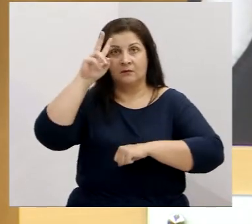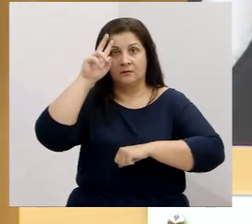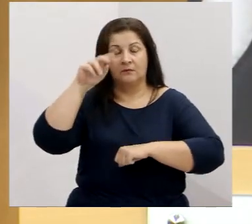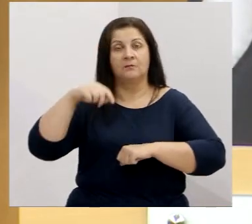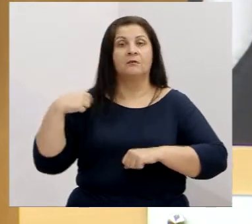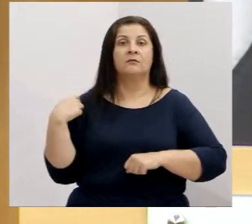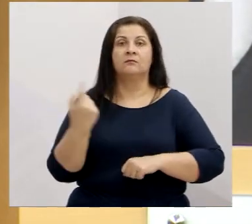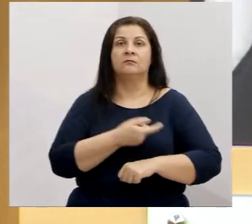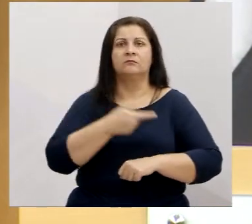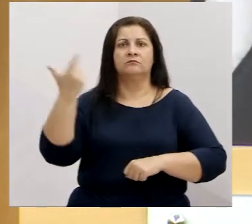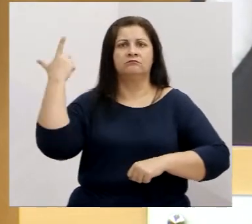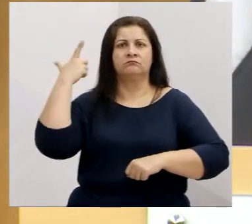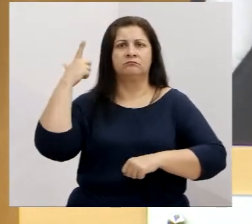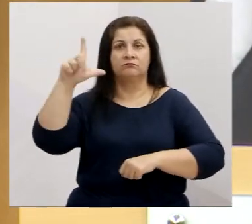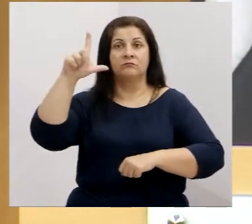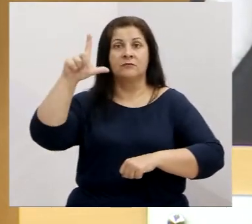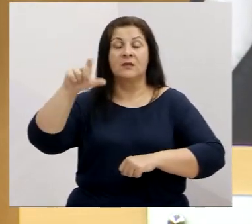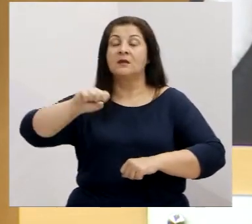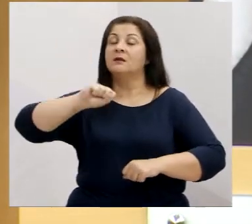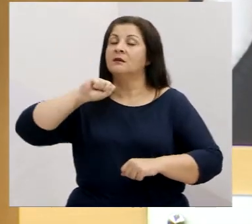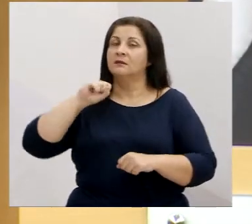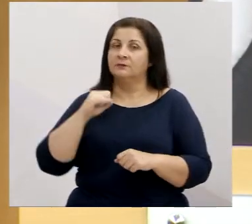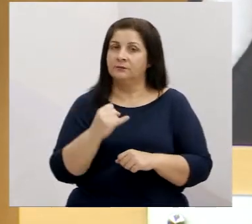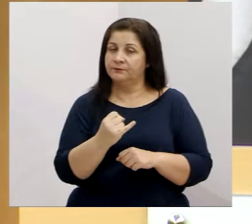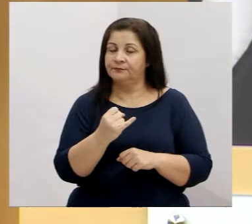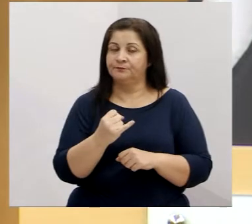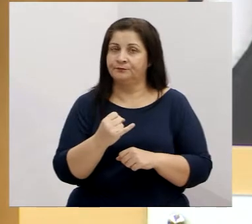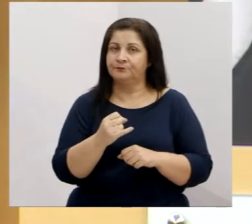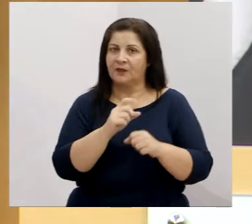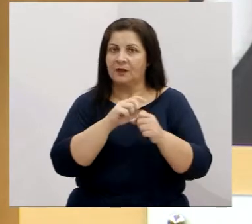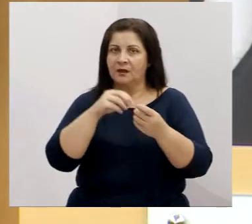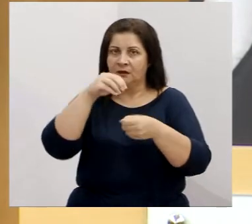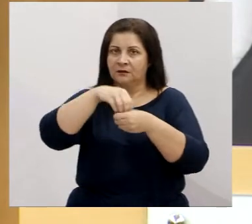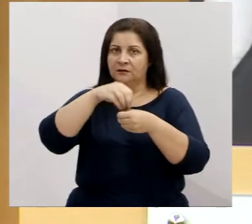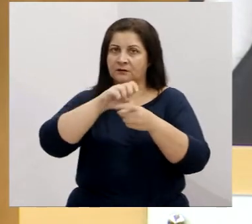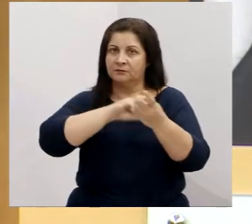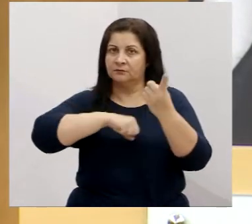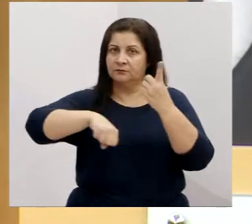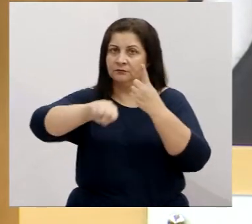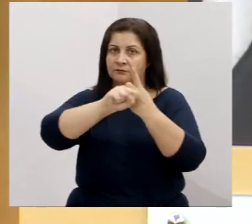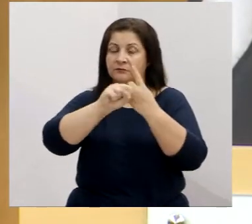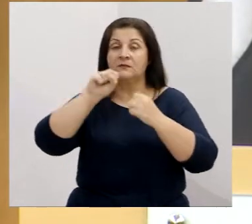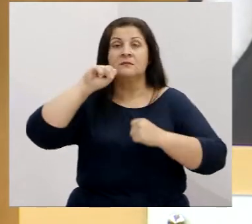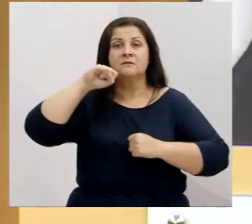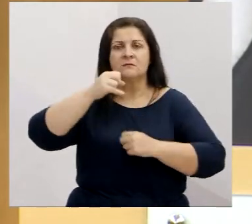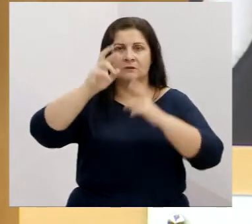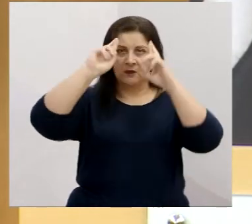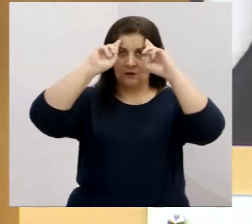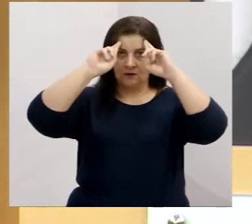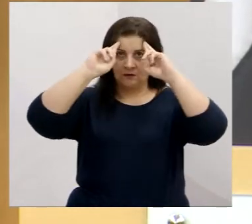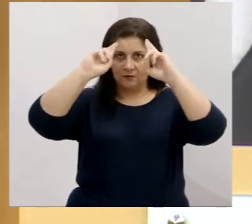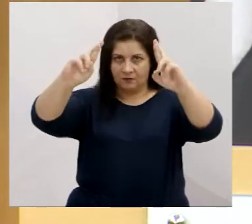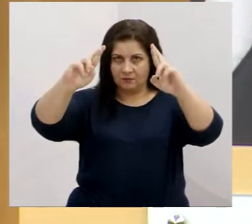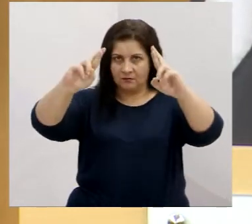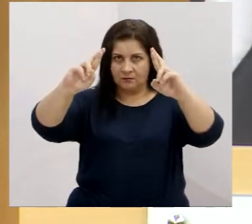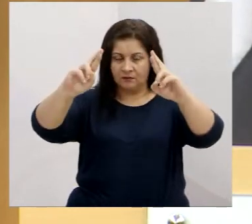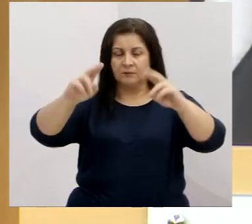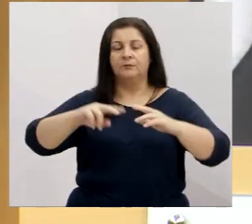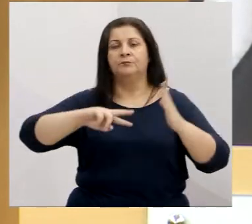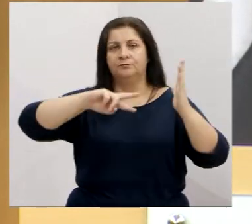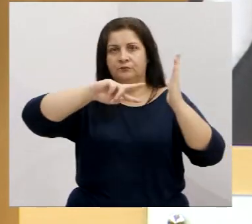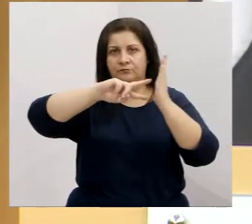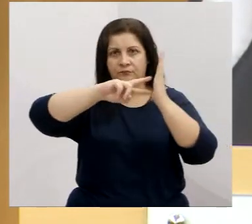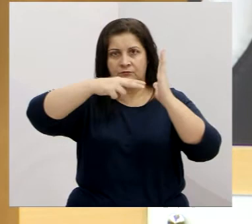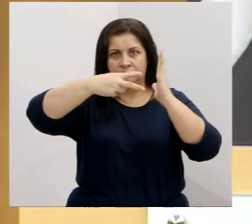somente serão efetivas na sociedade quando o respeito e o Real significado da